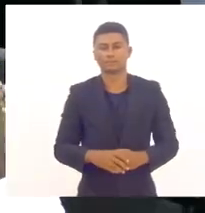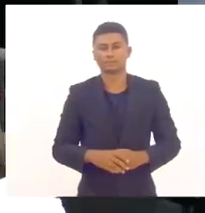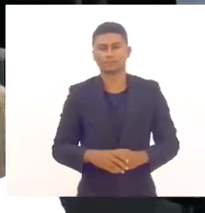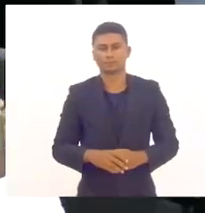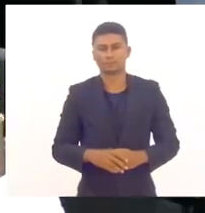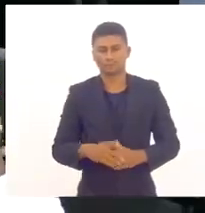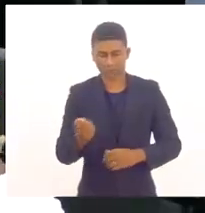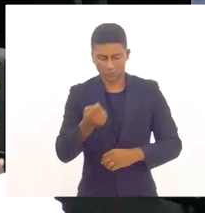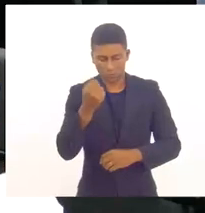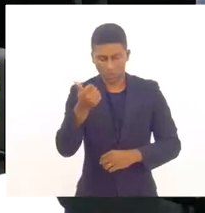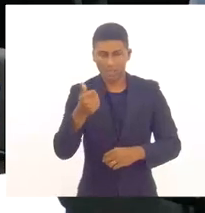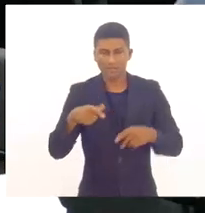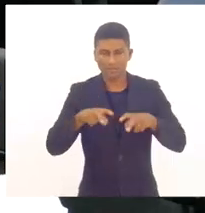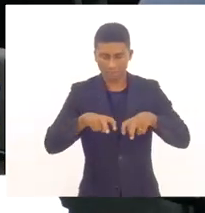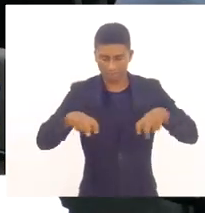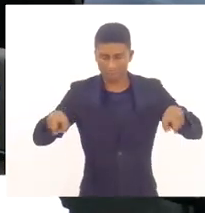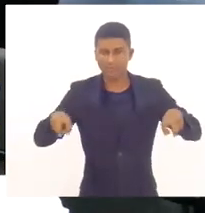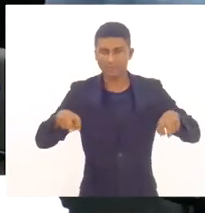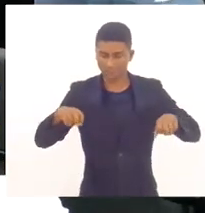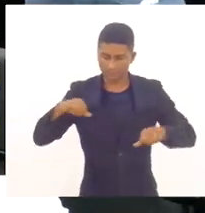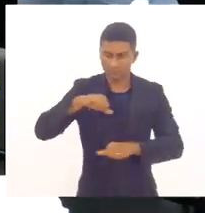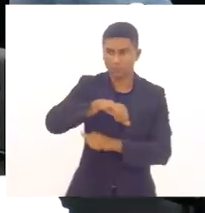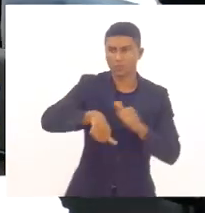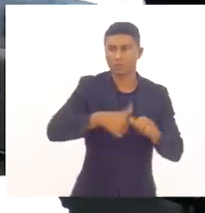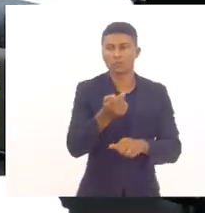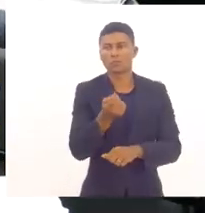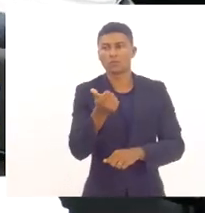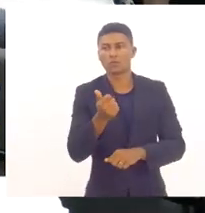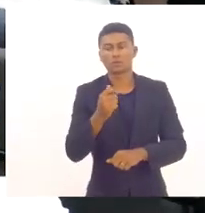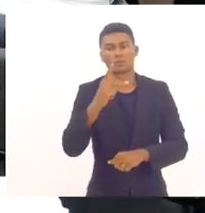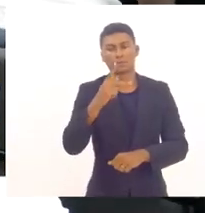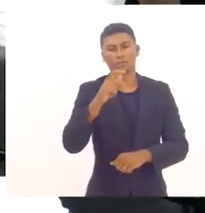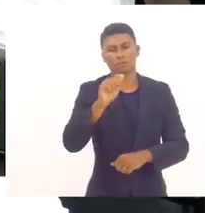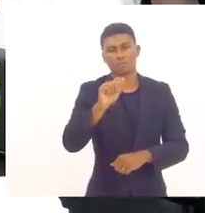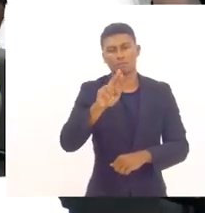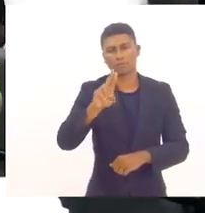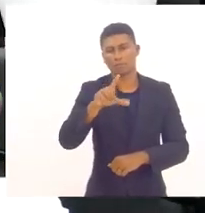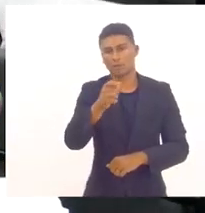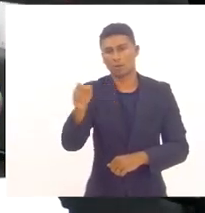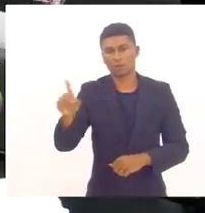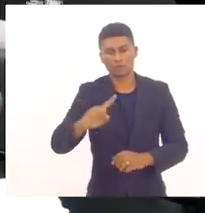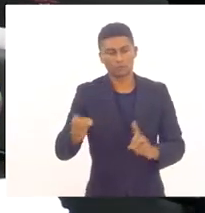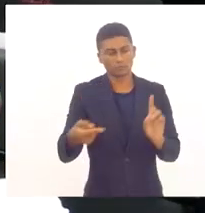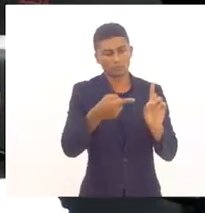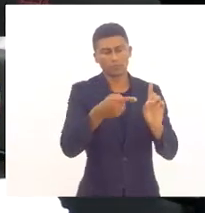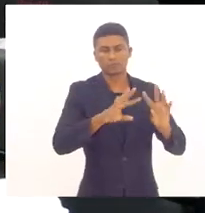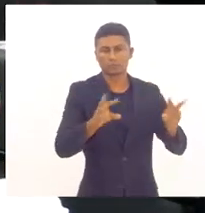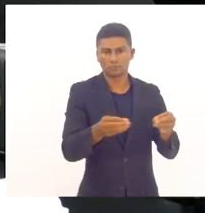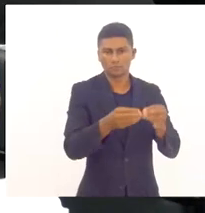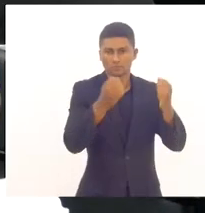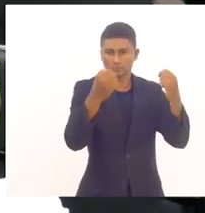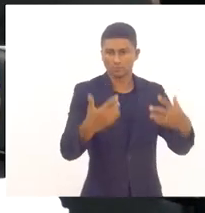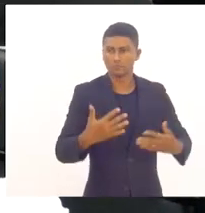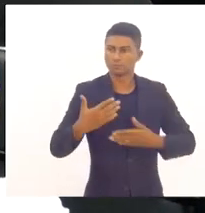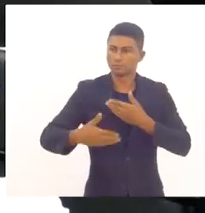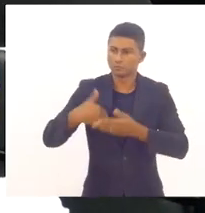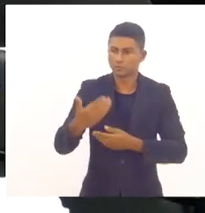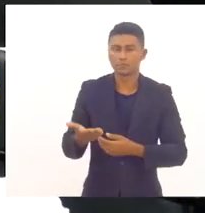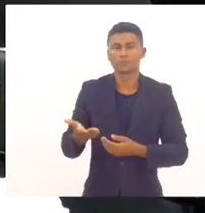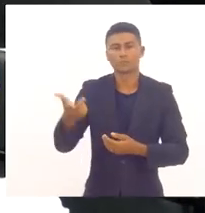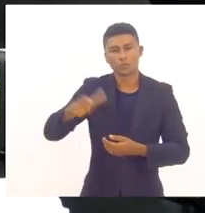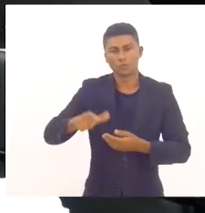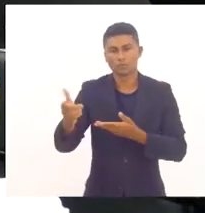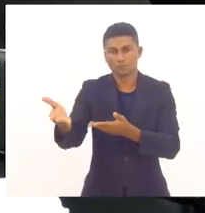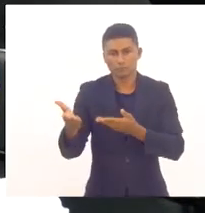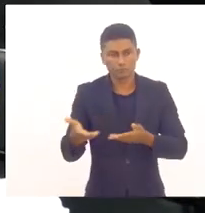quase dissolvendo essa mesa. O mestre Paulão vai fazer um breve comentário e a gente vai dissolver e vai convocar uma segunda